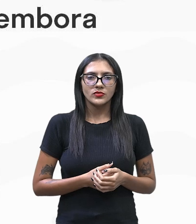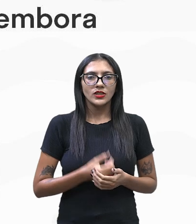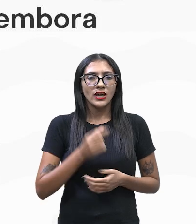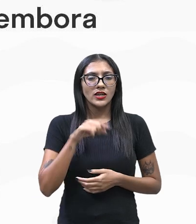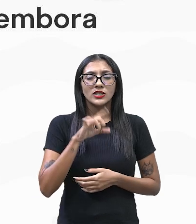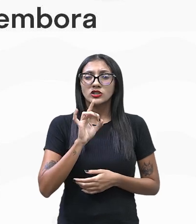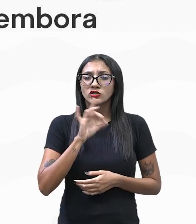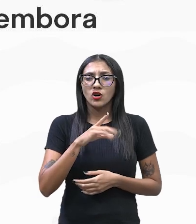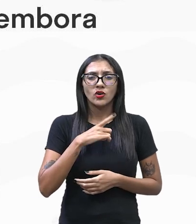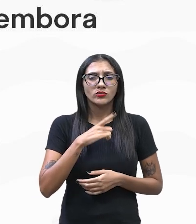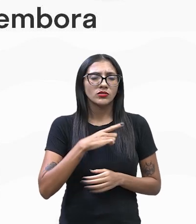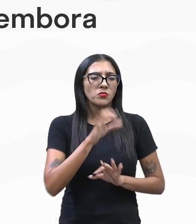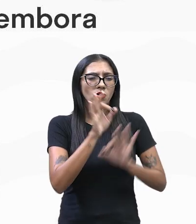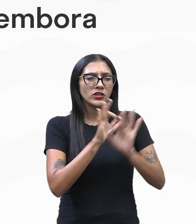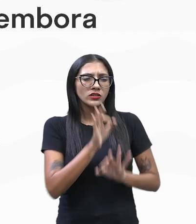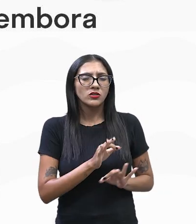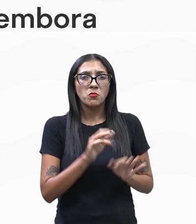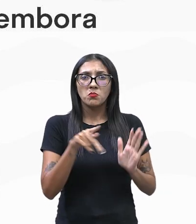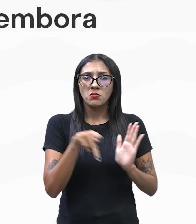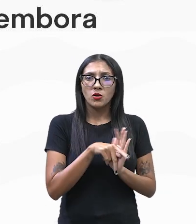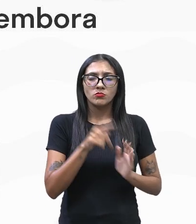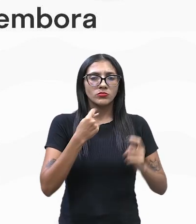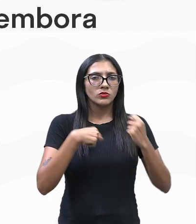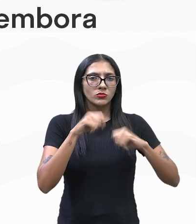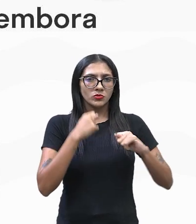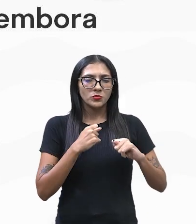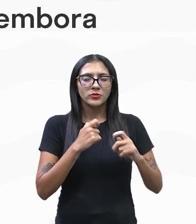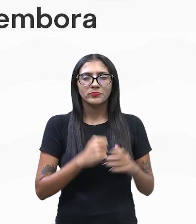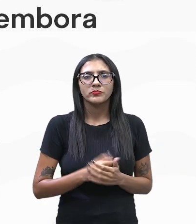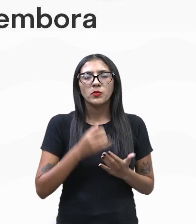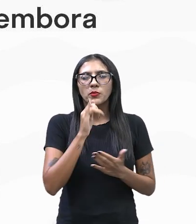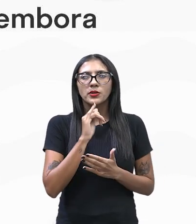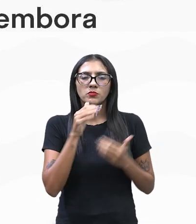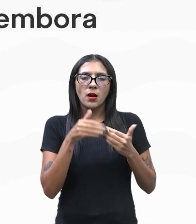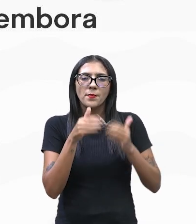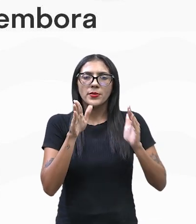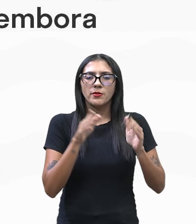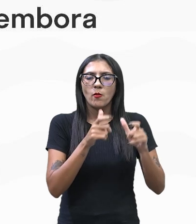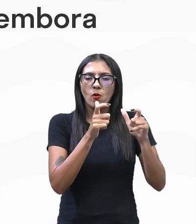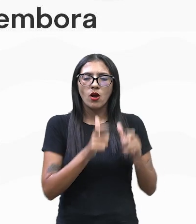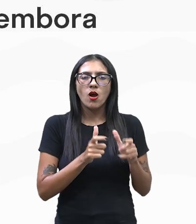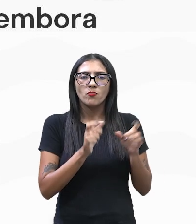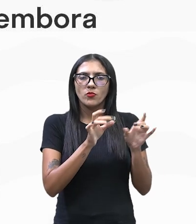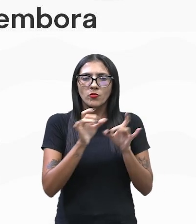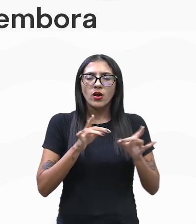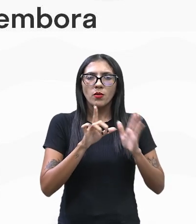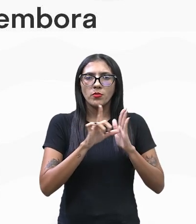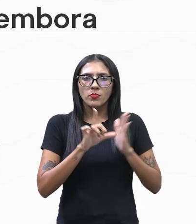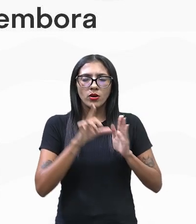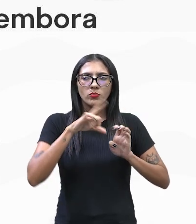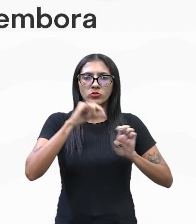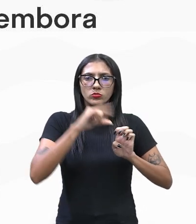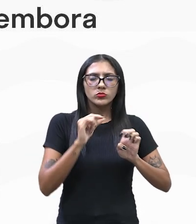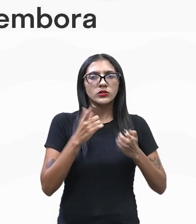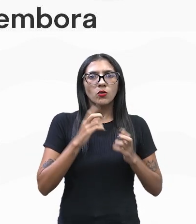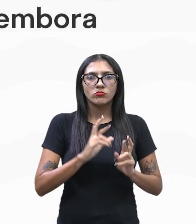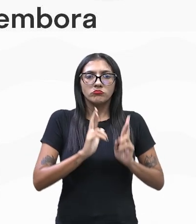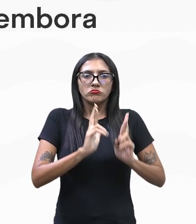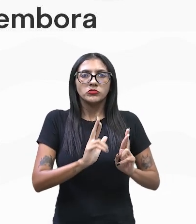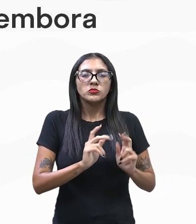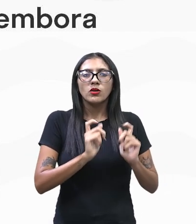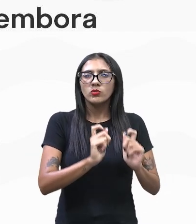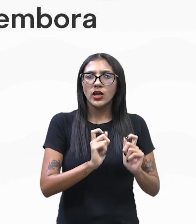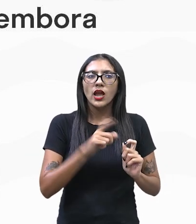em métricas financeiras. Então, abrir um negócio, um empreendimento, e eu espero desse empreendimento que ele me